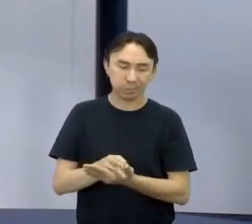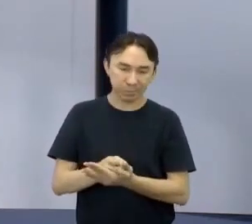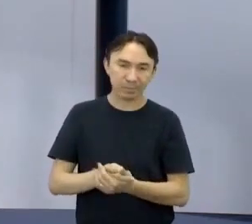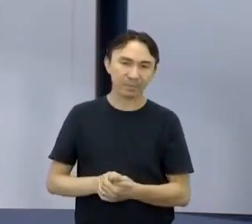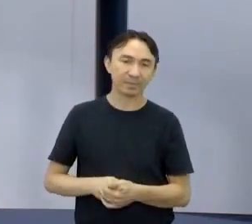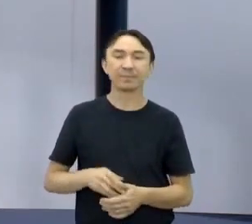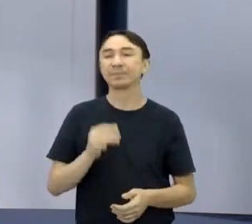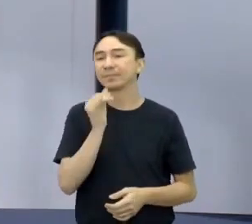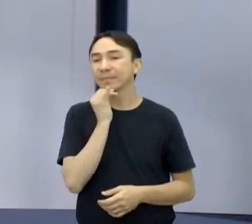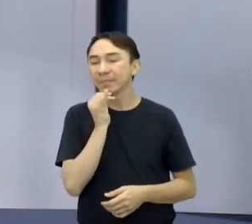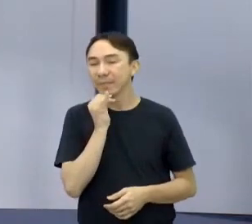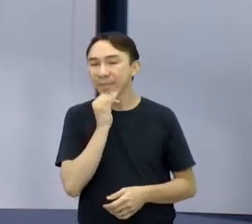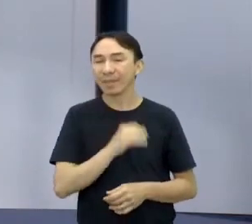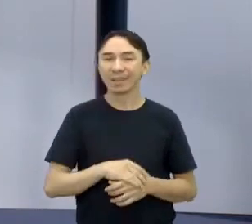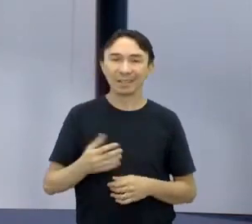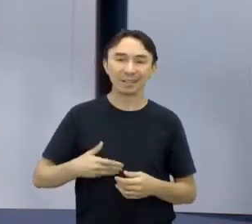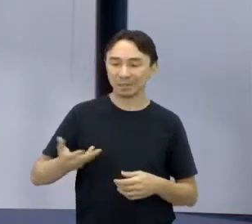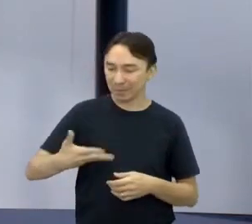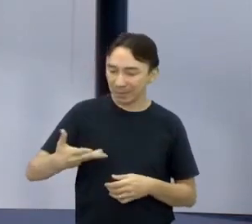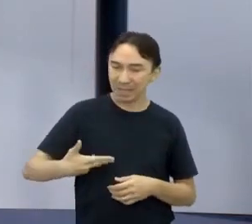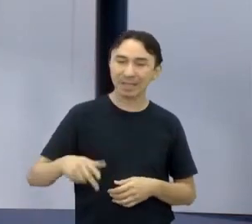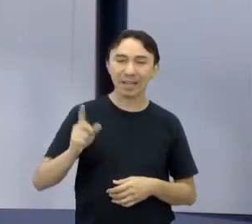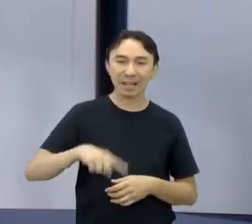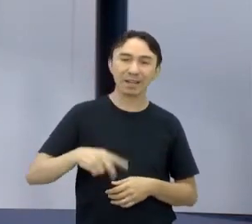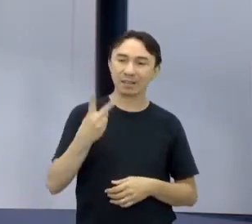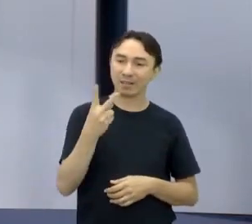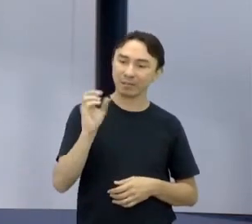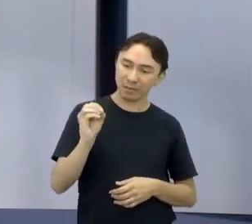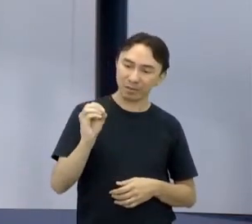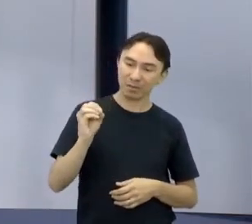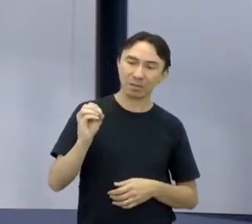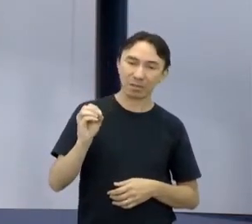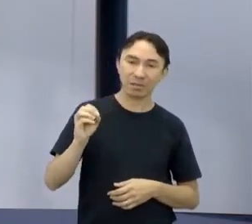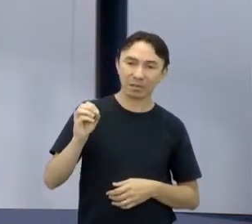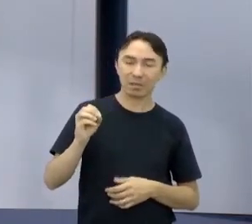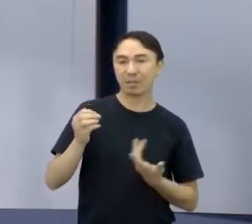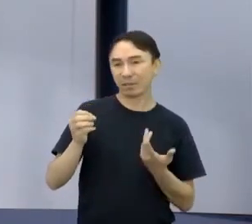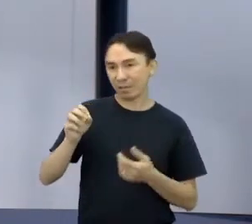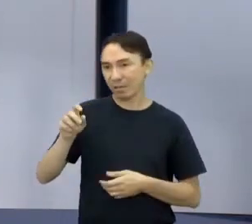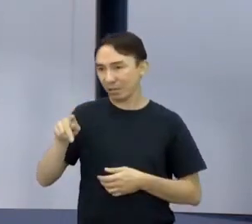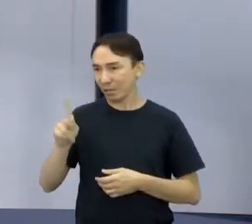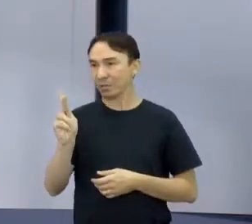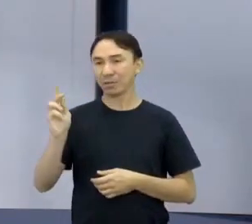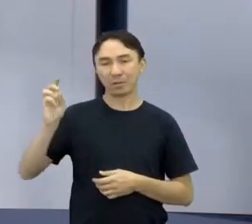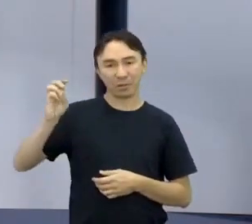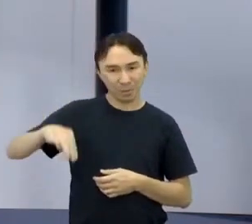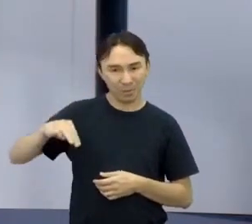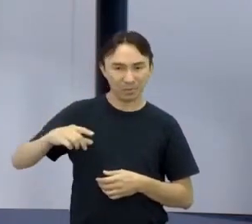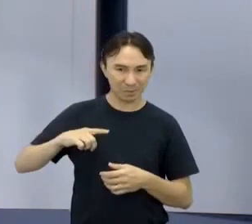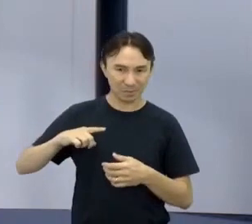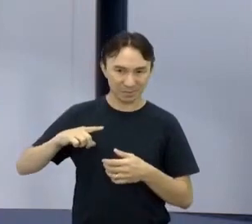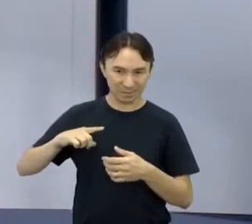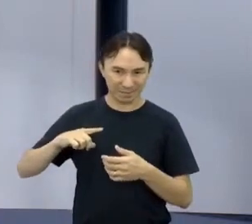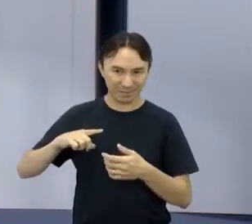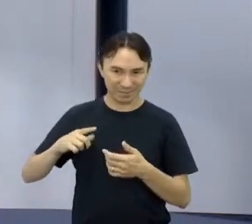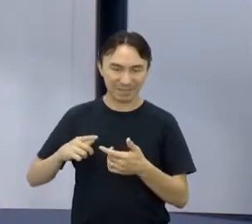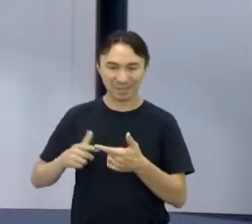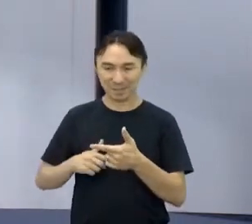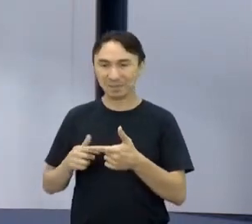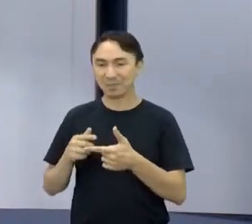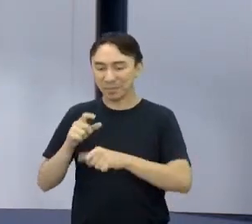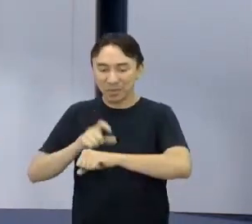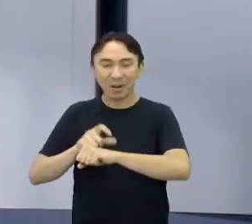for 20 km por hora, quer dizer que em 2 horas ele anda 40, em 3 horas 60, né? Ele vai andando de 20 em